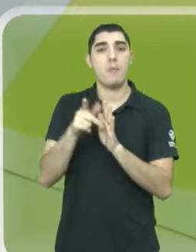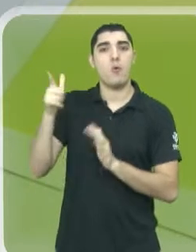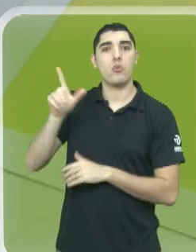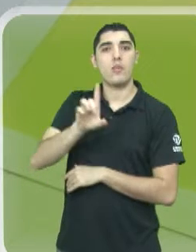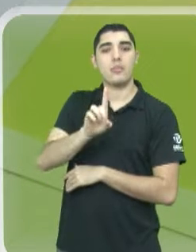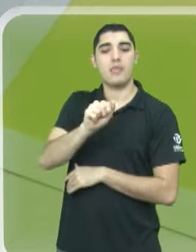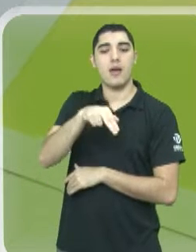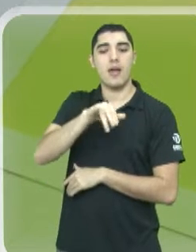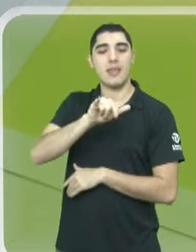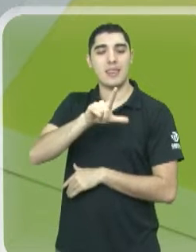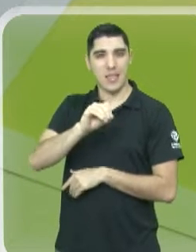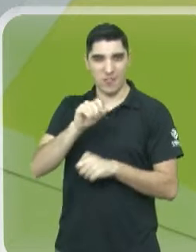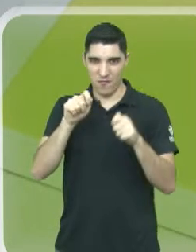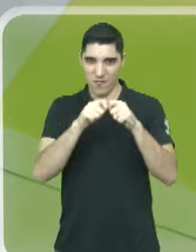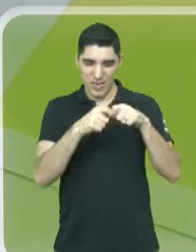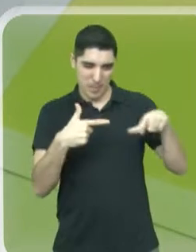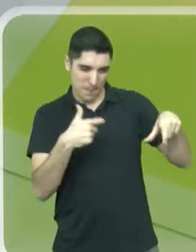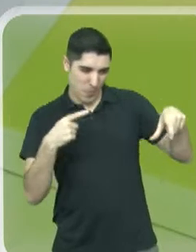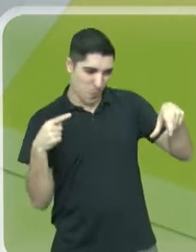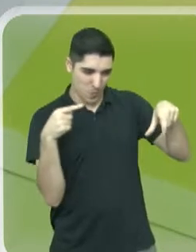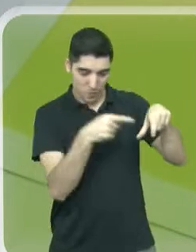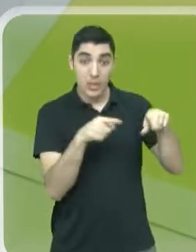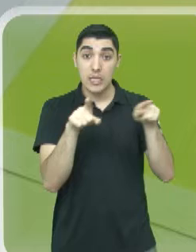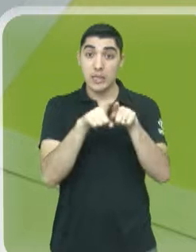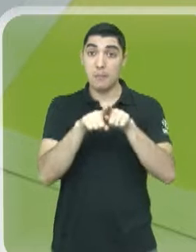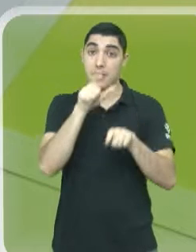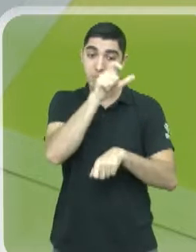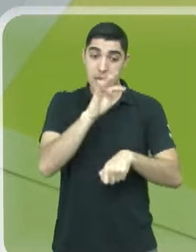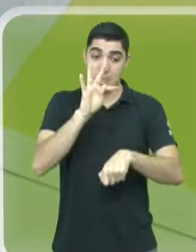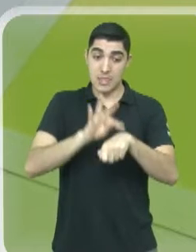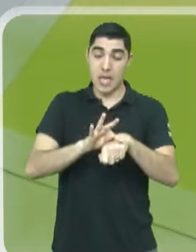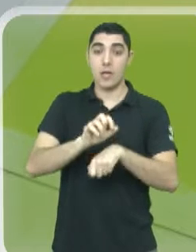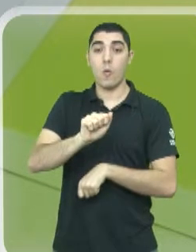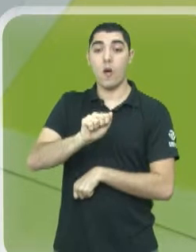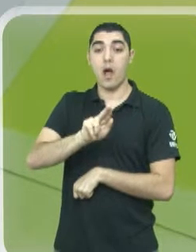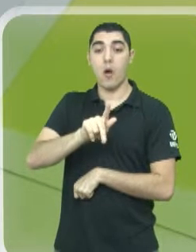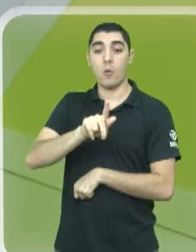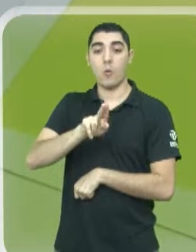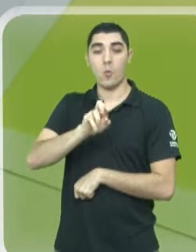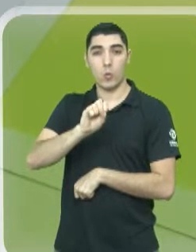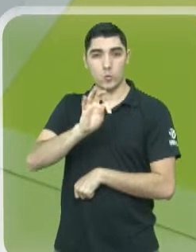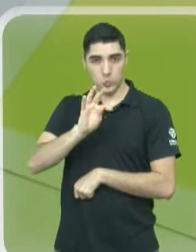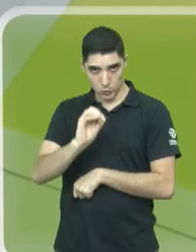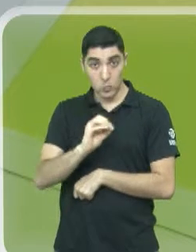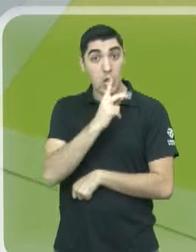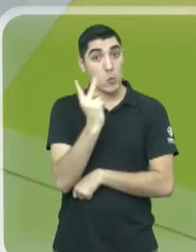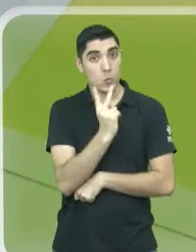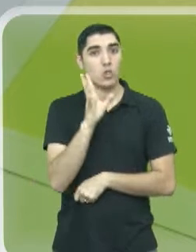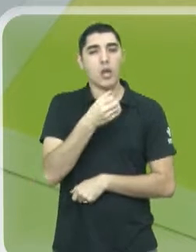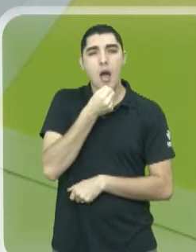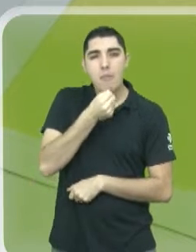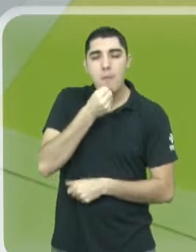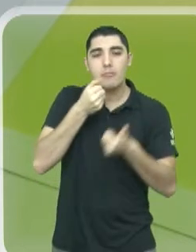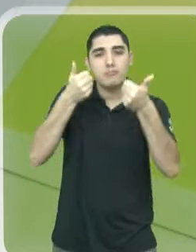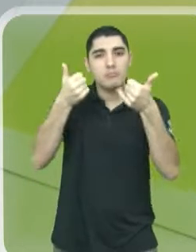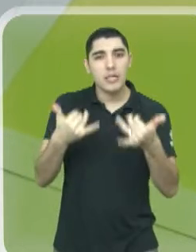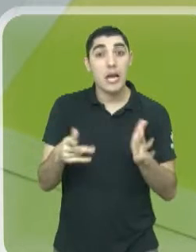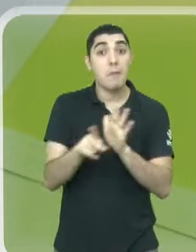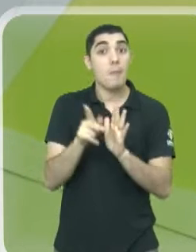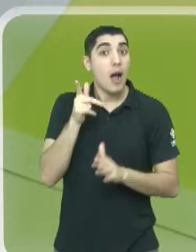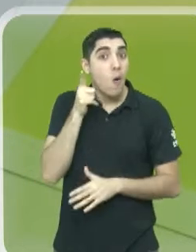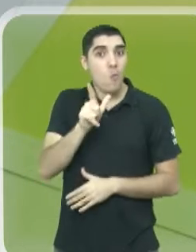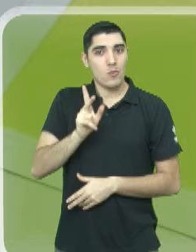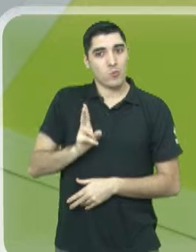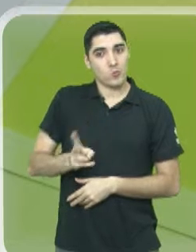o autor do gol, o Adriano, e também o técnico Augusto Ambrogi, eles falaram sobre a vitória e o fato de estarem vivos e